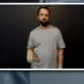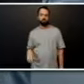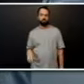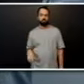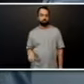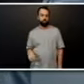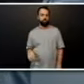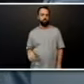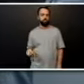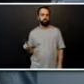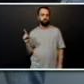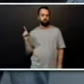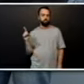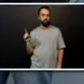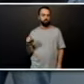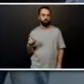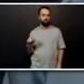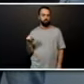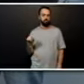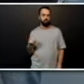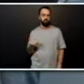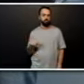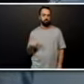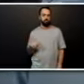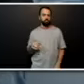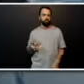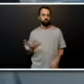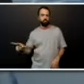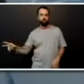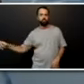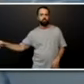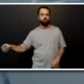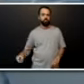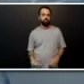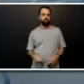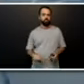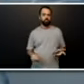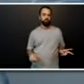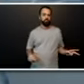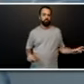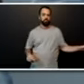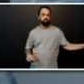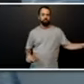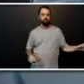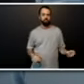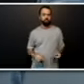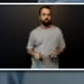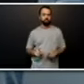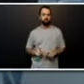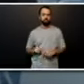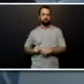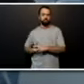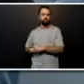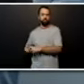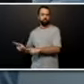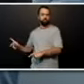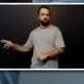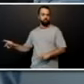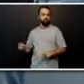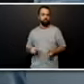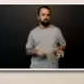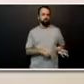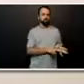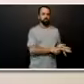Os números inteiros são infinitos, tanto negativo quanto